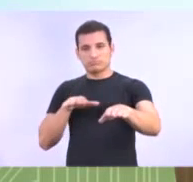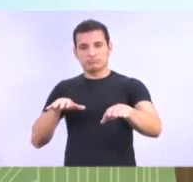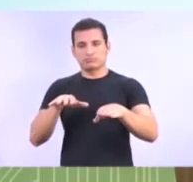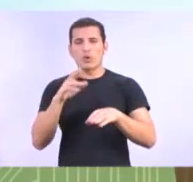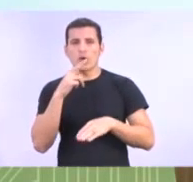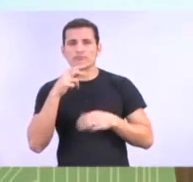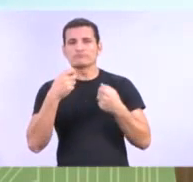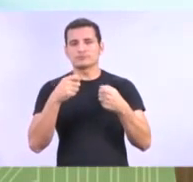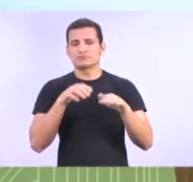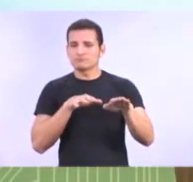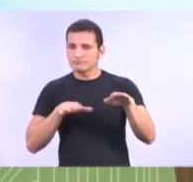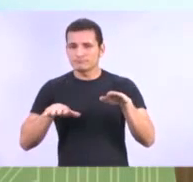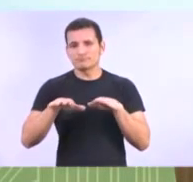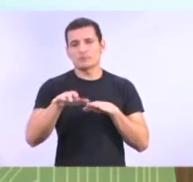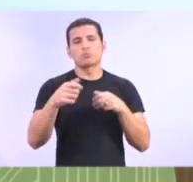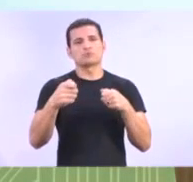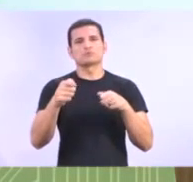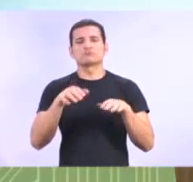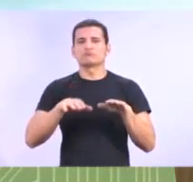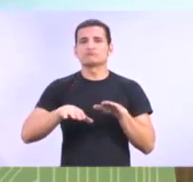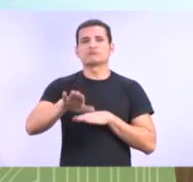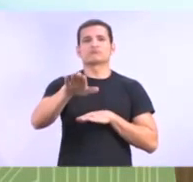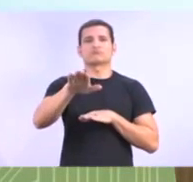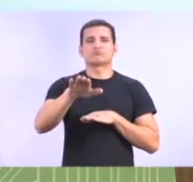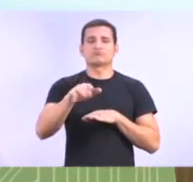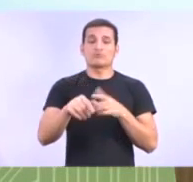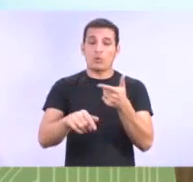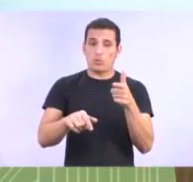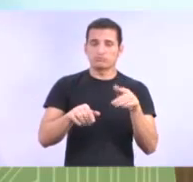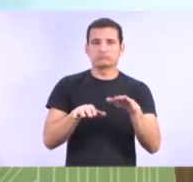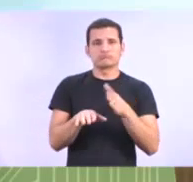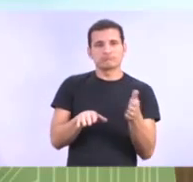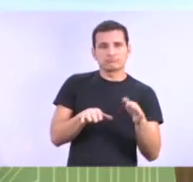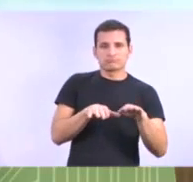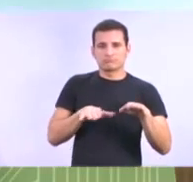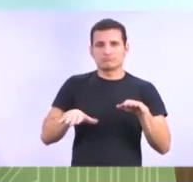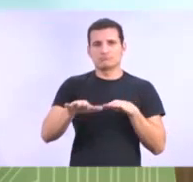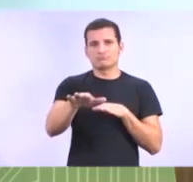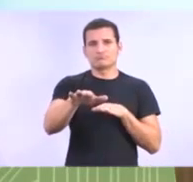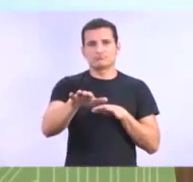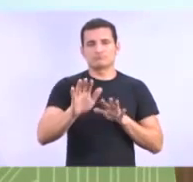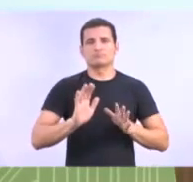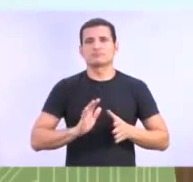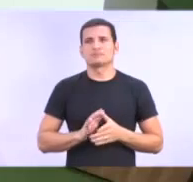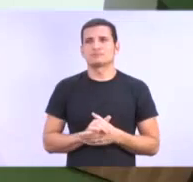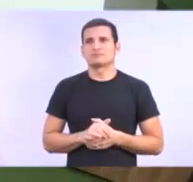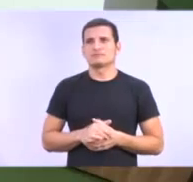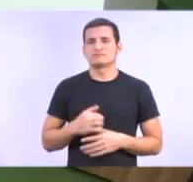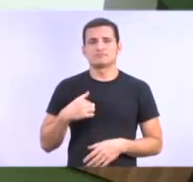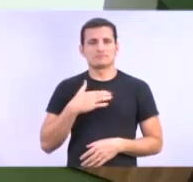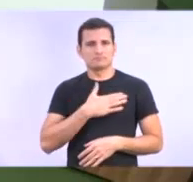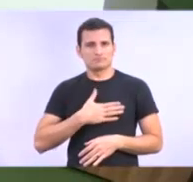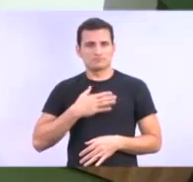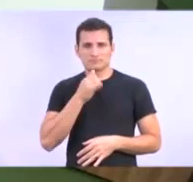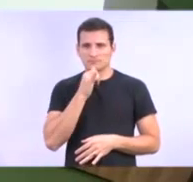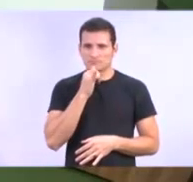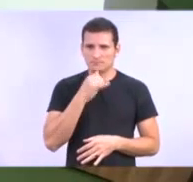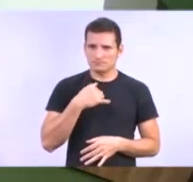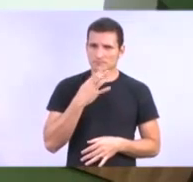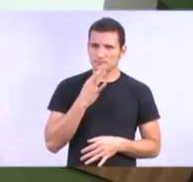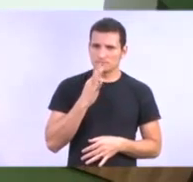passar, ela tem que passar, certo? E os outros têm que dar espaço. Professor, eu gosto de um exemplo que eu